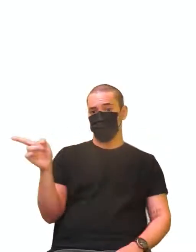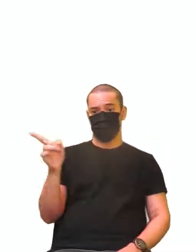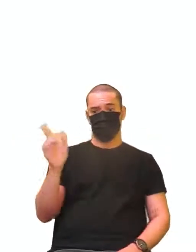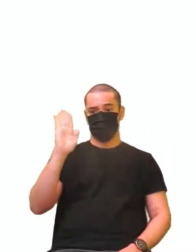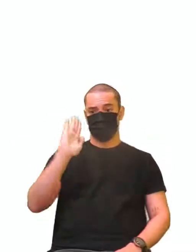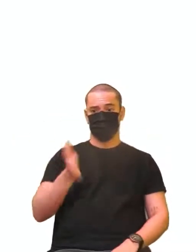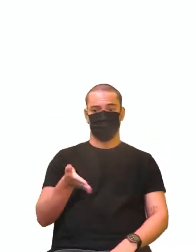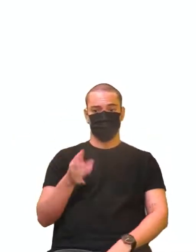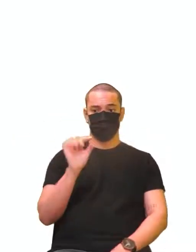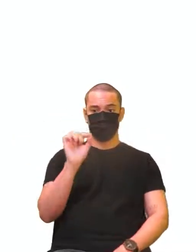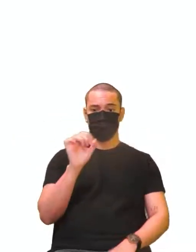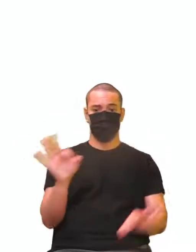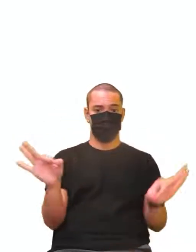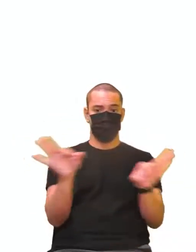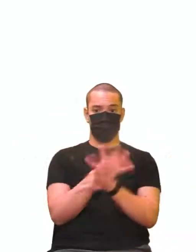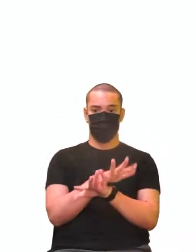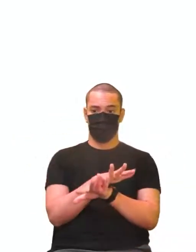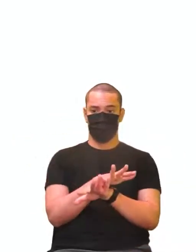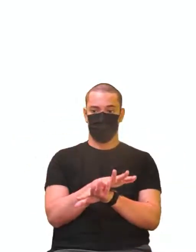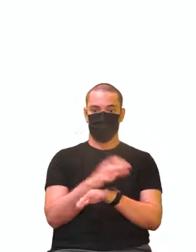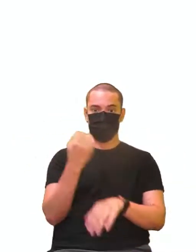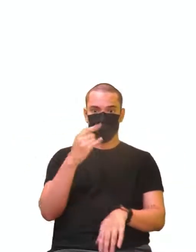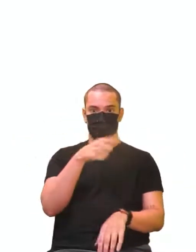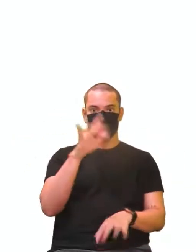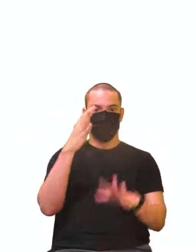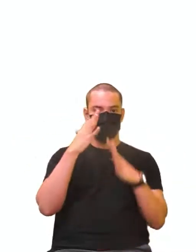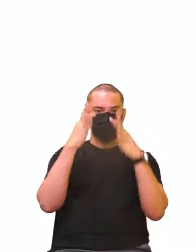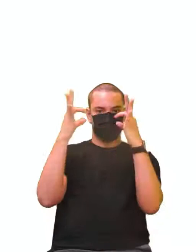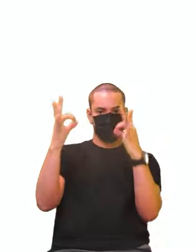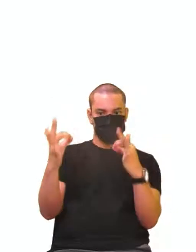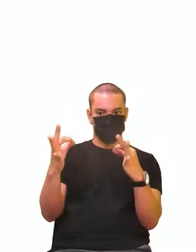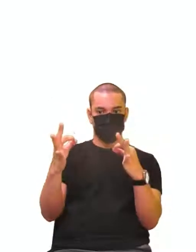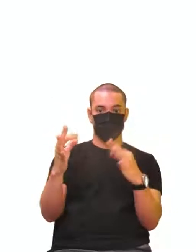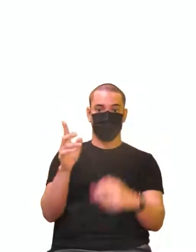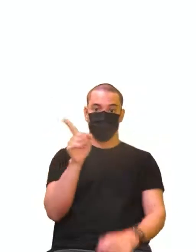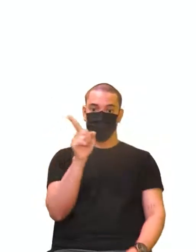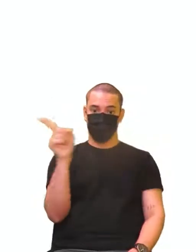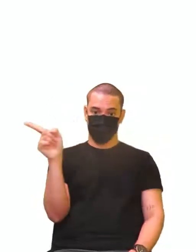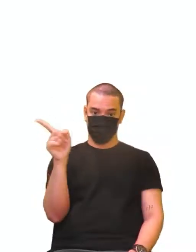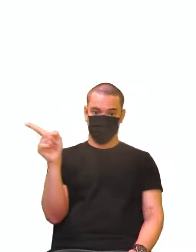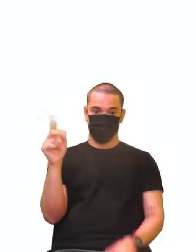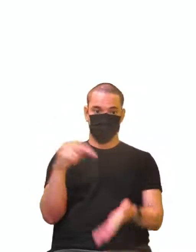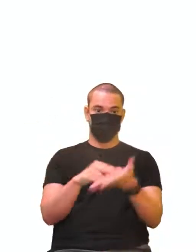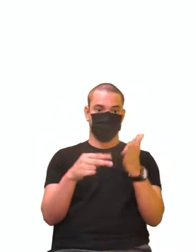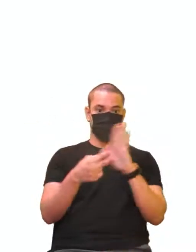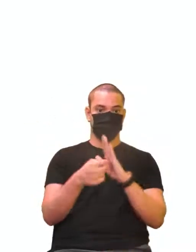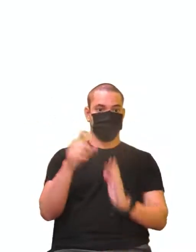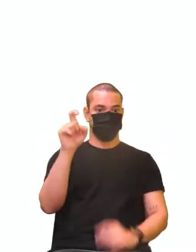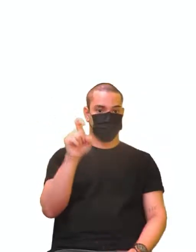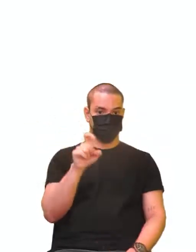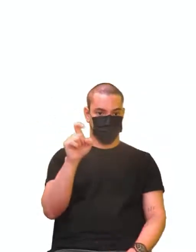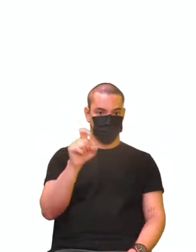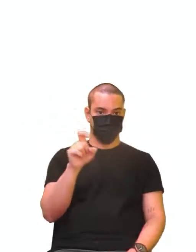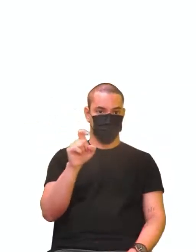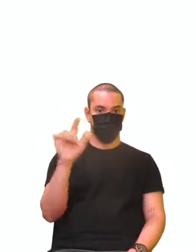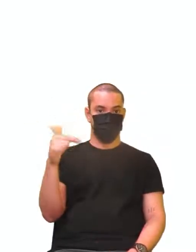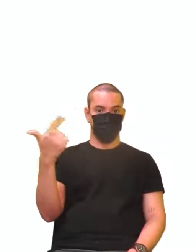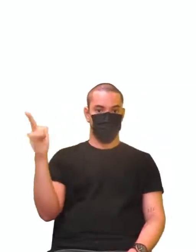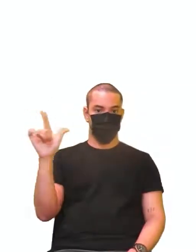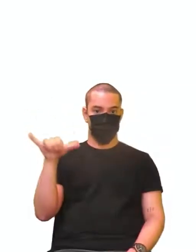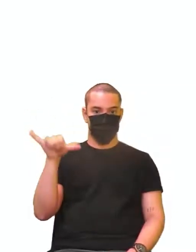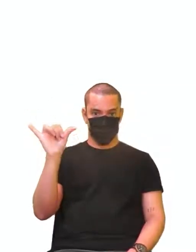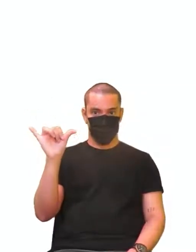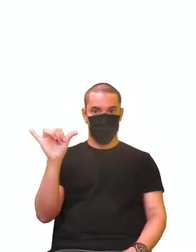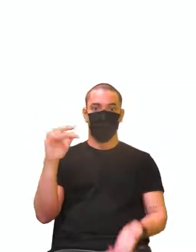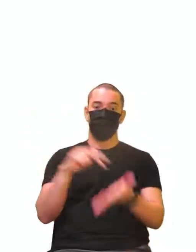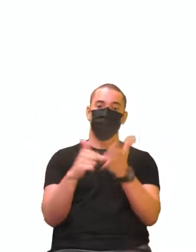tem o esquema pronto. Se você prestar atenção, ó, esse aqui é o X, esse aqui é o Y.